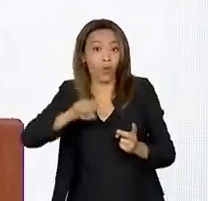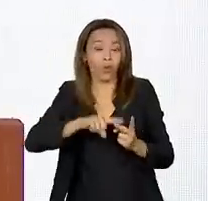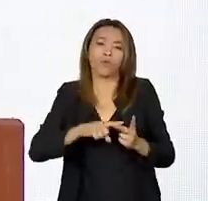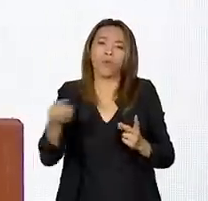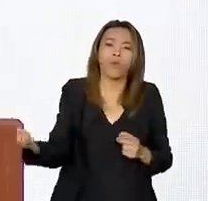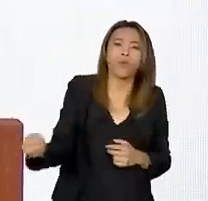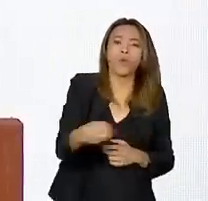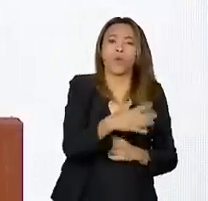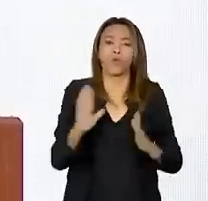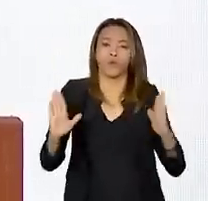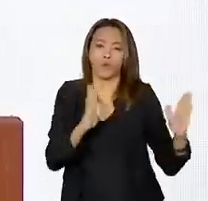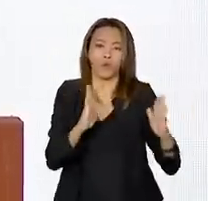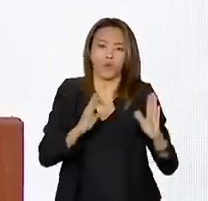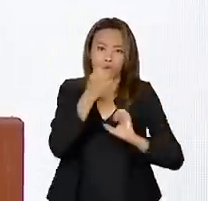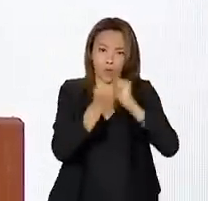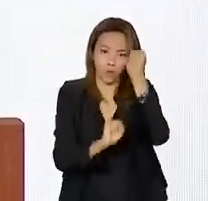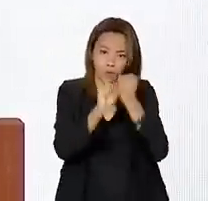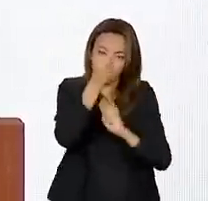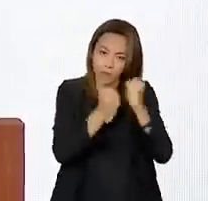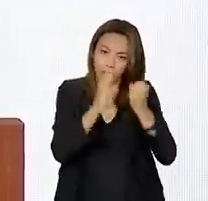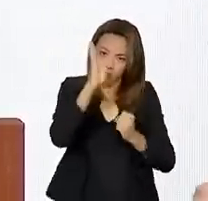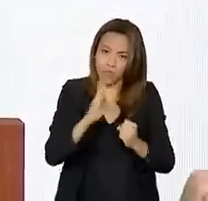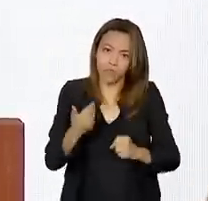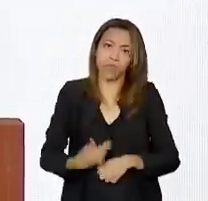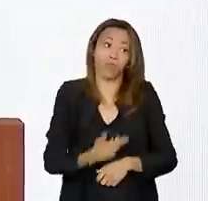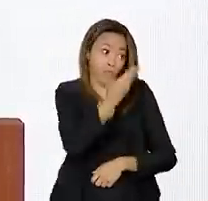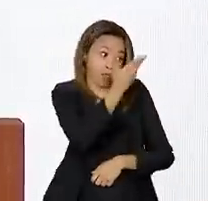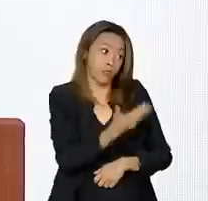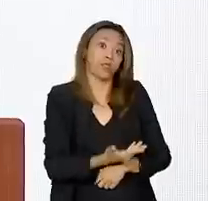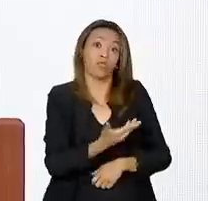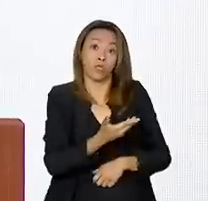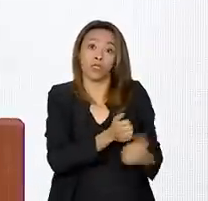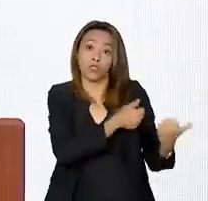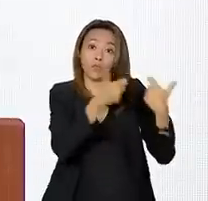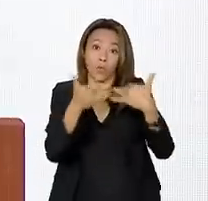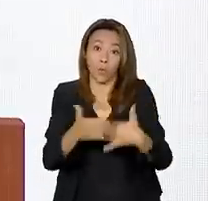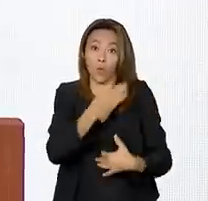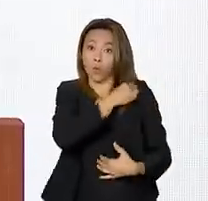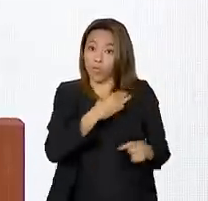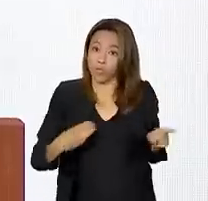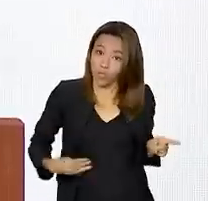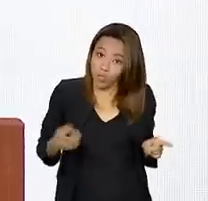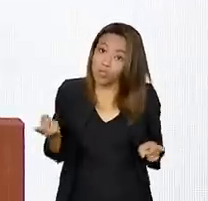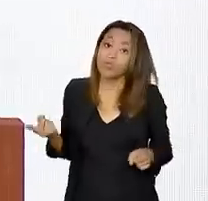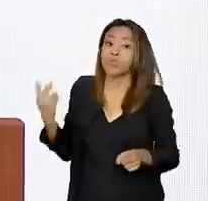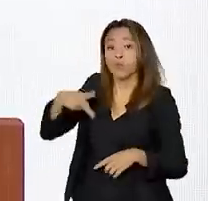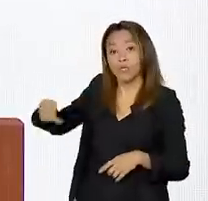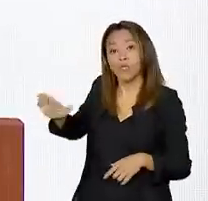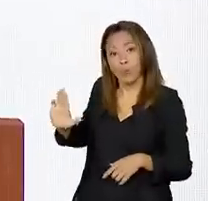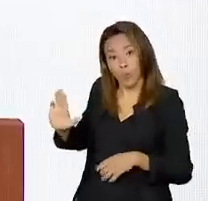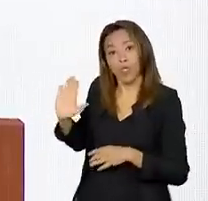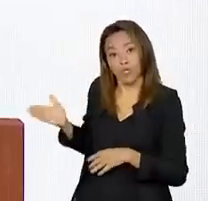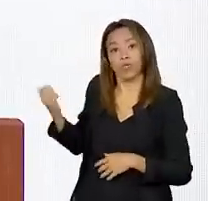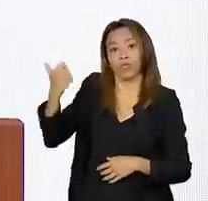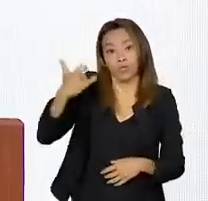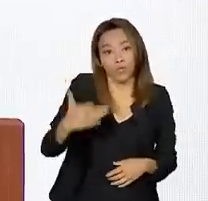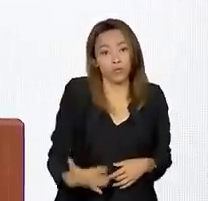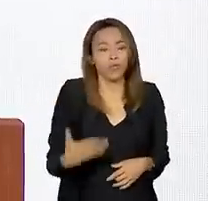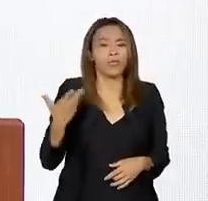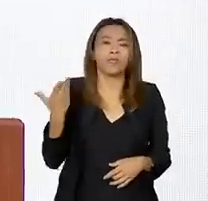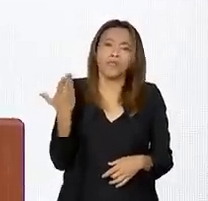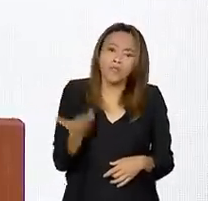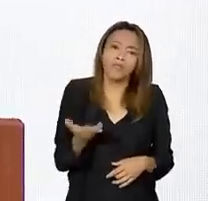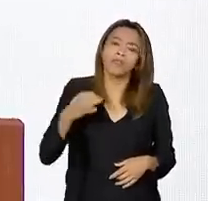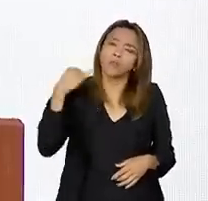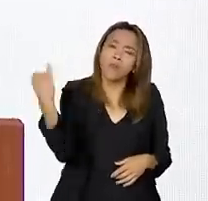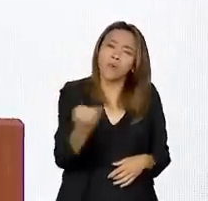nova industrialização, como o ministro Alckmin e o presidente Lula costumam falar, é muito importante uma base